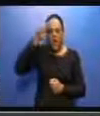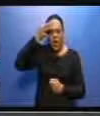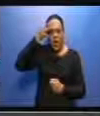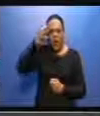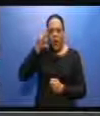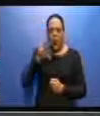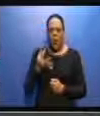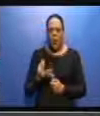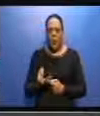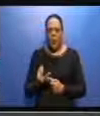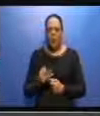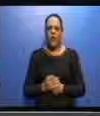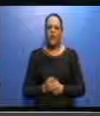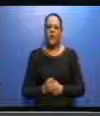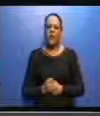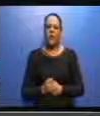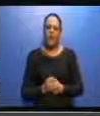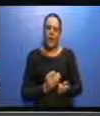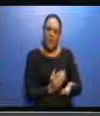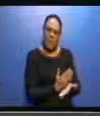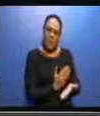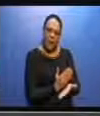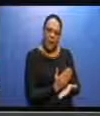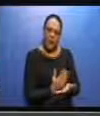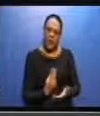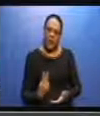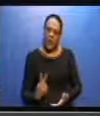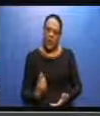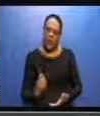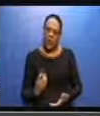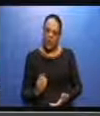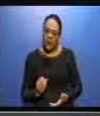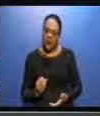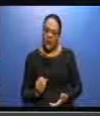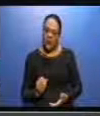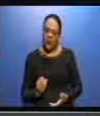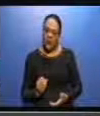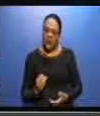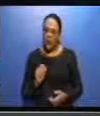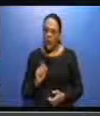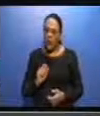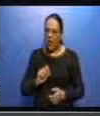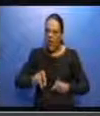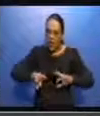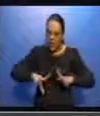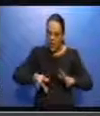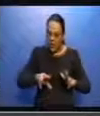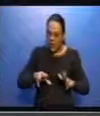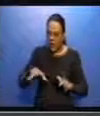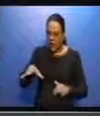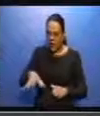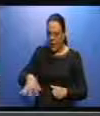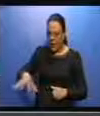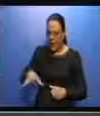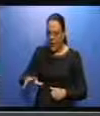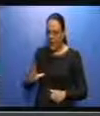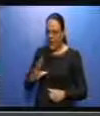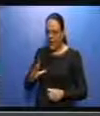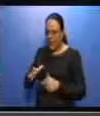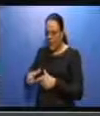aí na página 210 a diferenciação entre o crescimento urbano ea urbanização